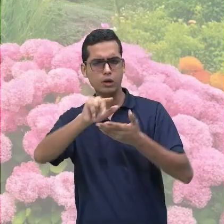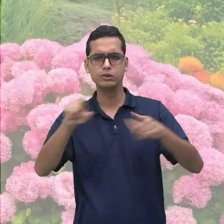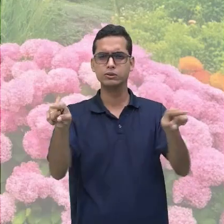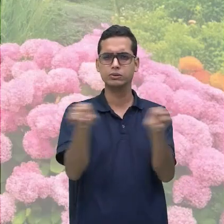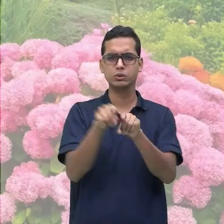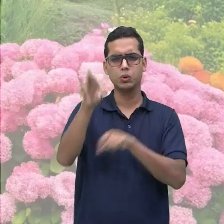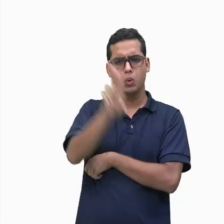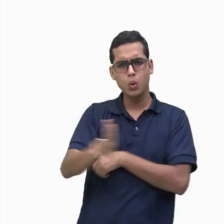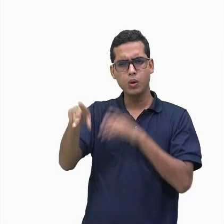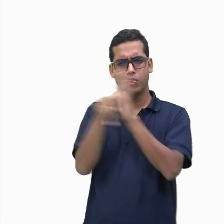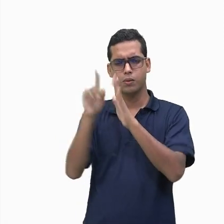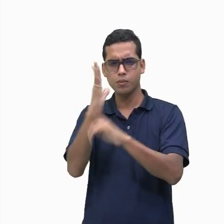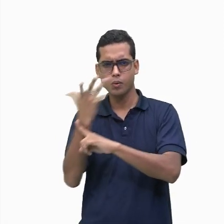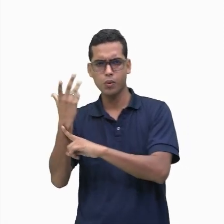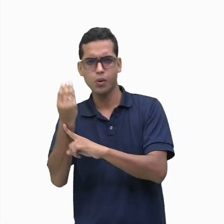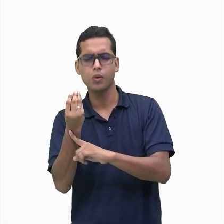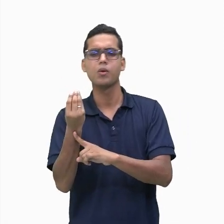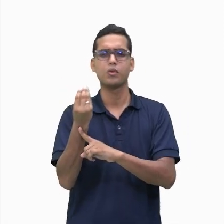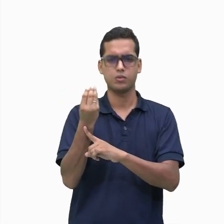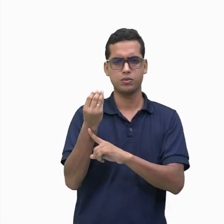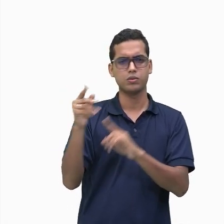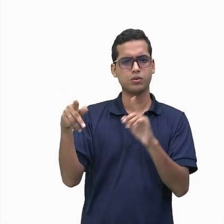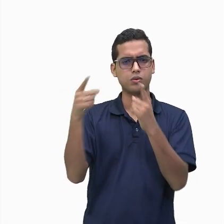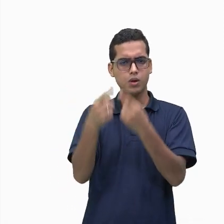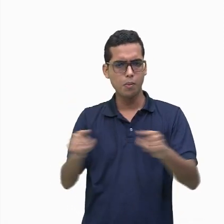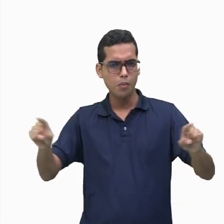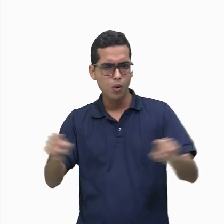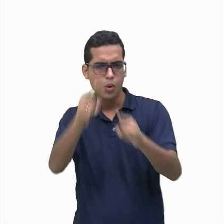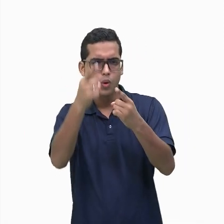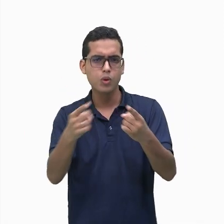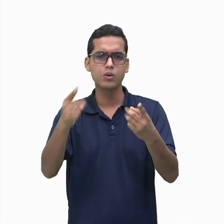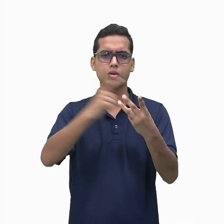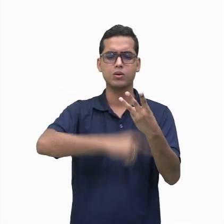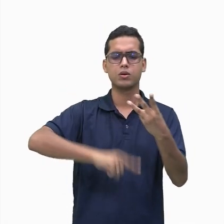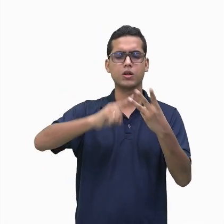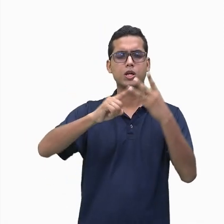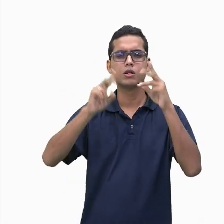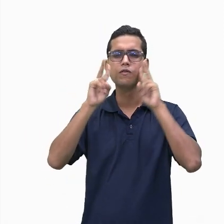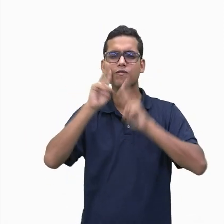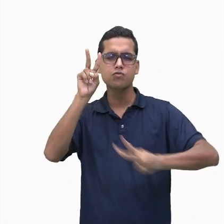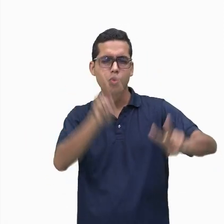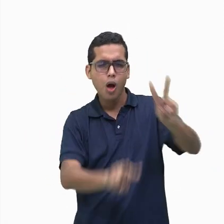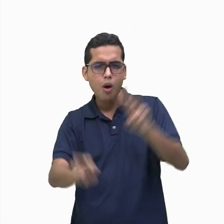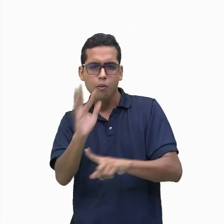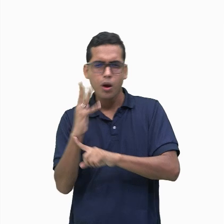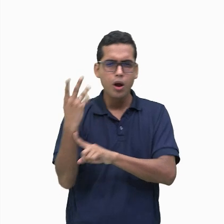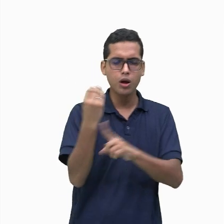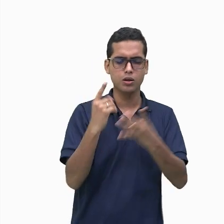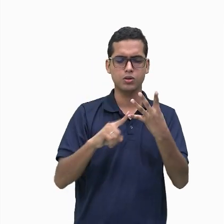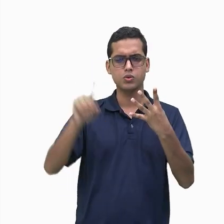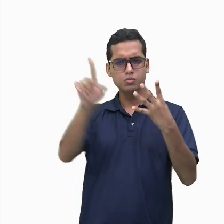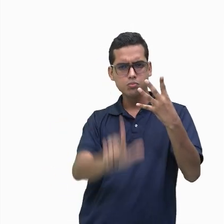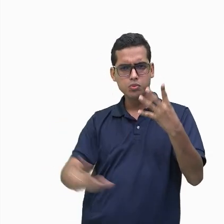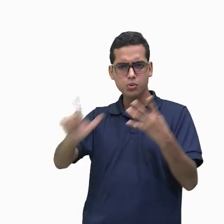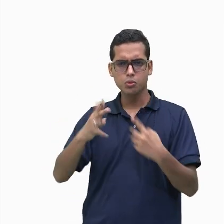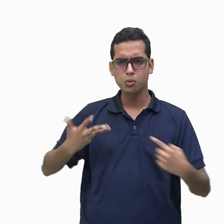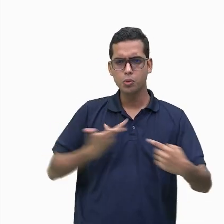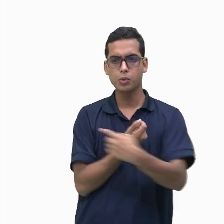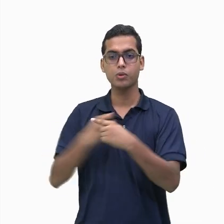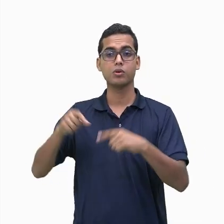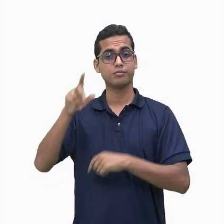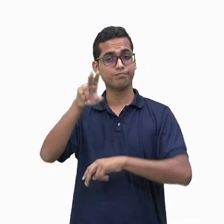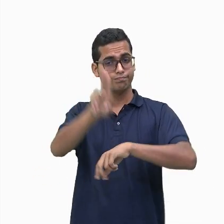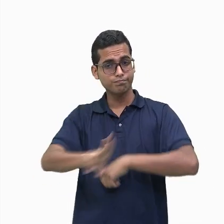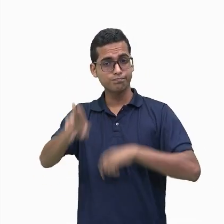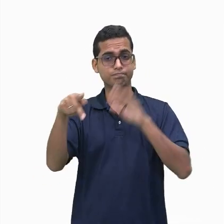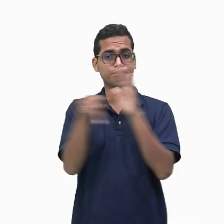artes visuais, nas cênicas, na música. Tudo isso nós podemos trabalhar também através das cores